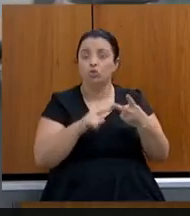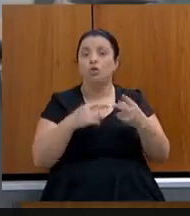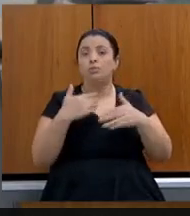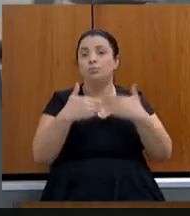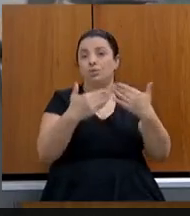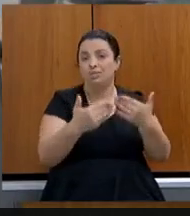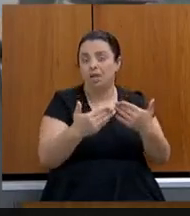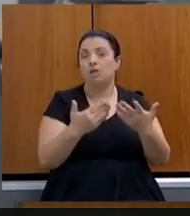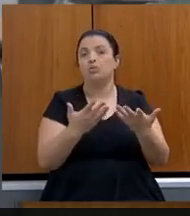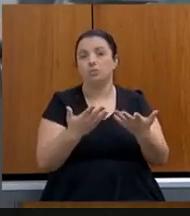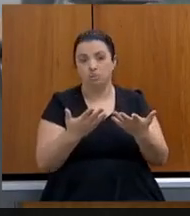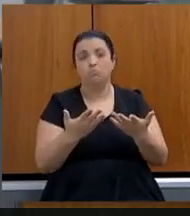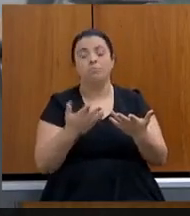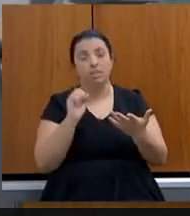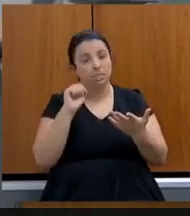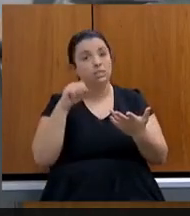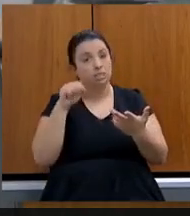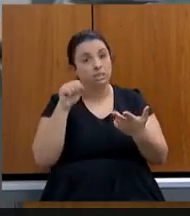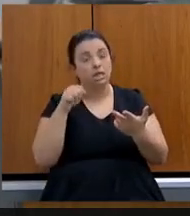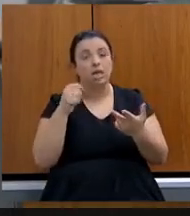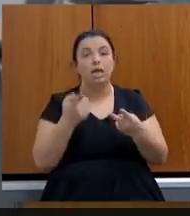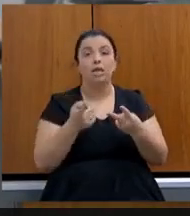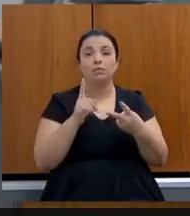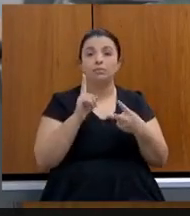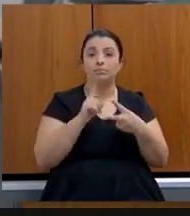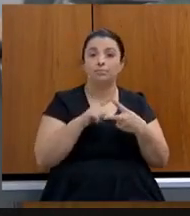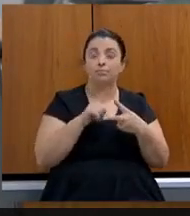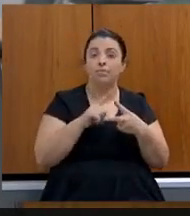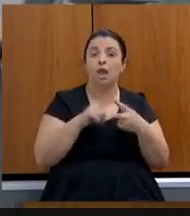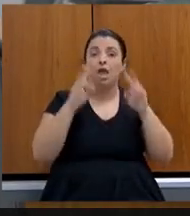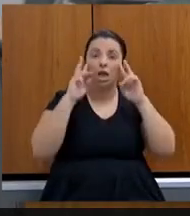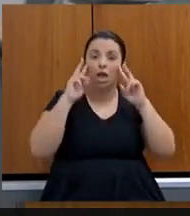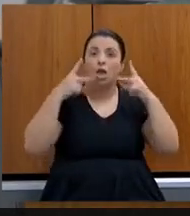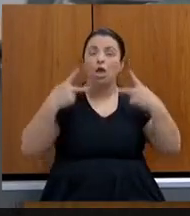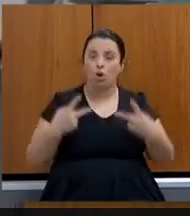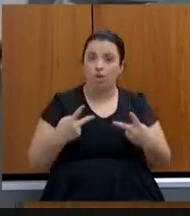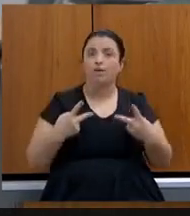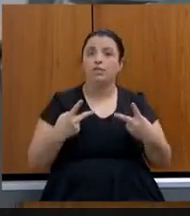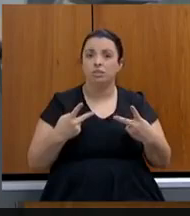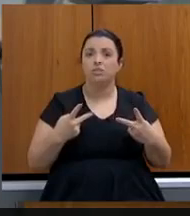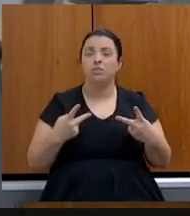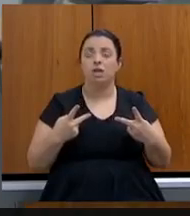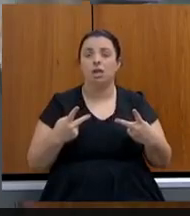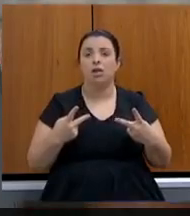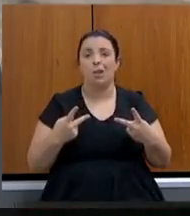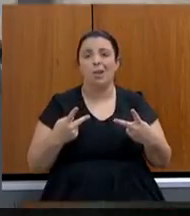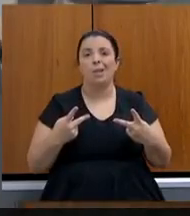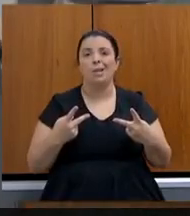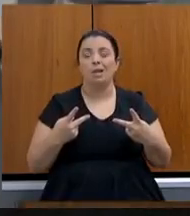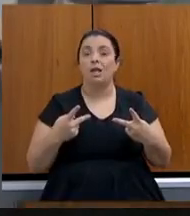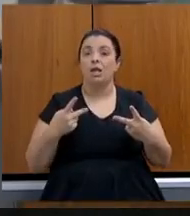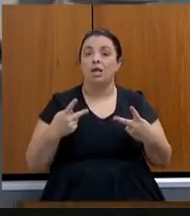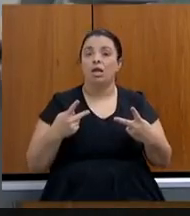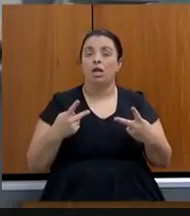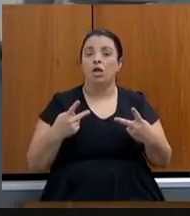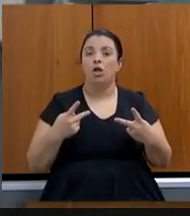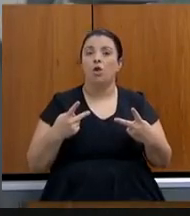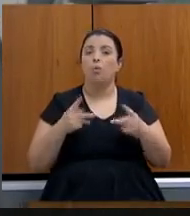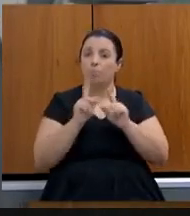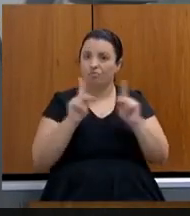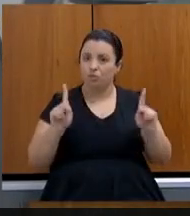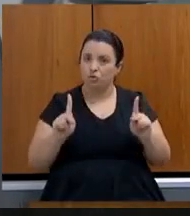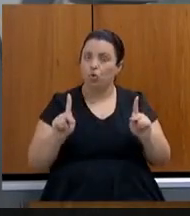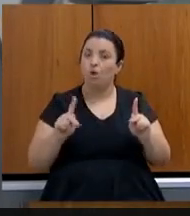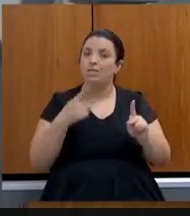tá atento a obviamente é a o reconhecimento né dê a valorização do professor